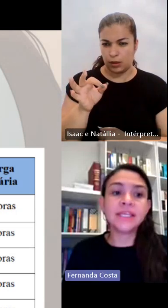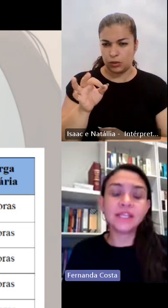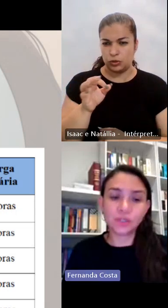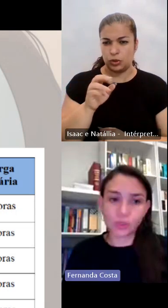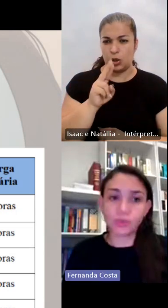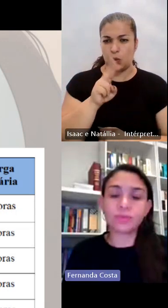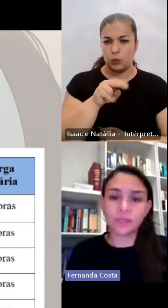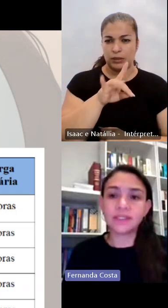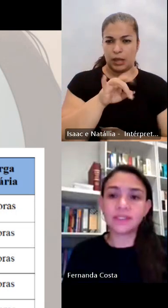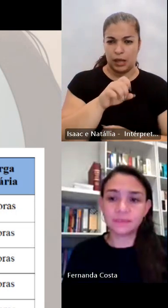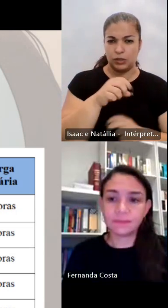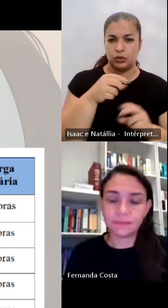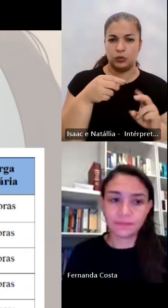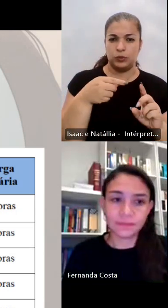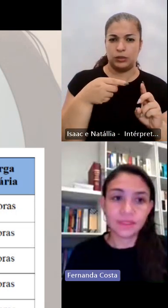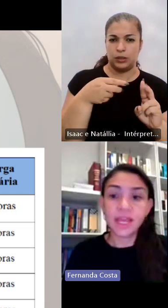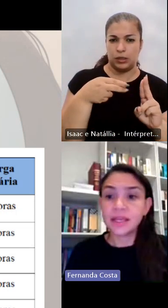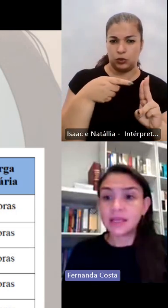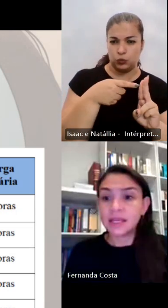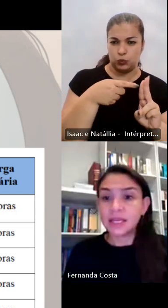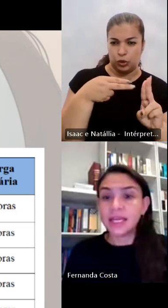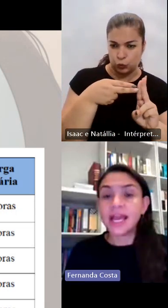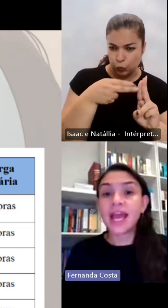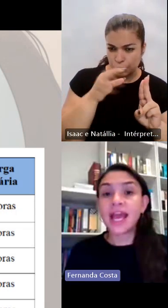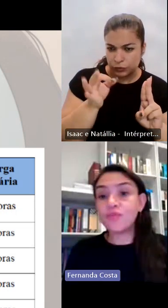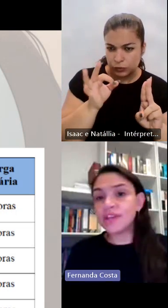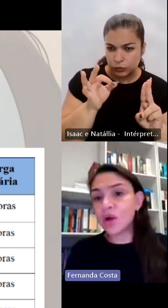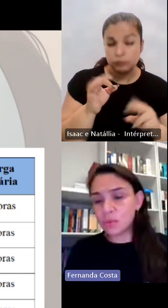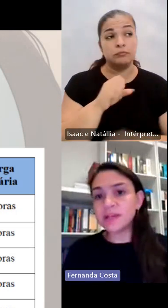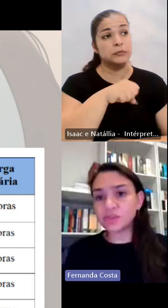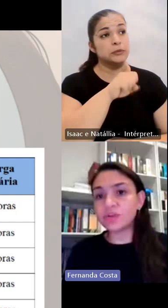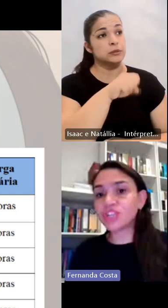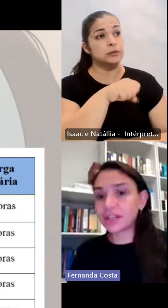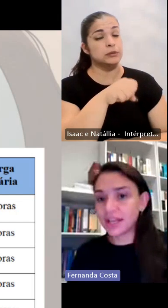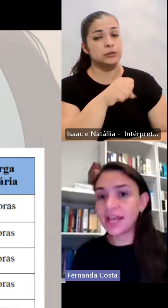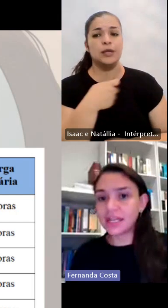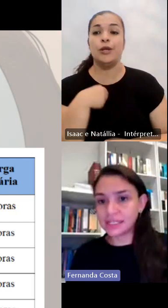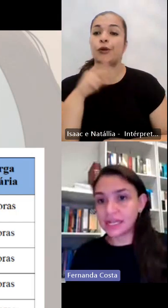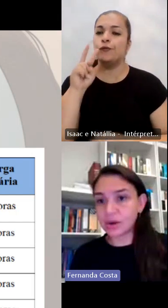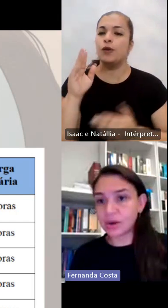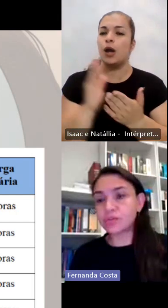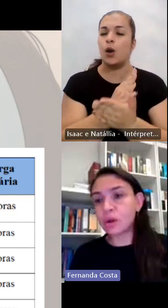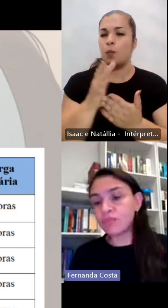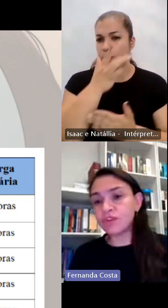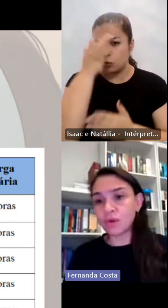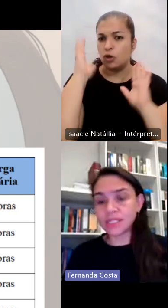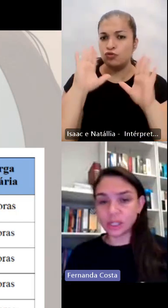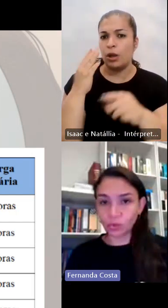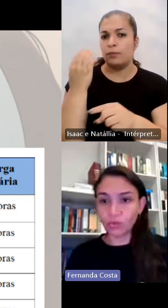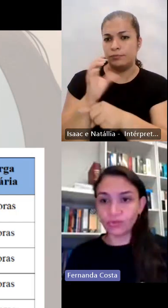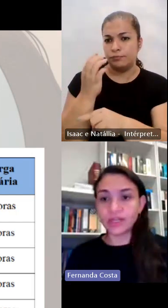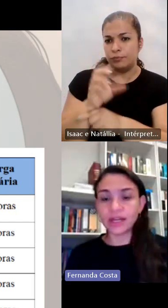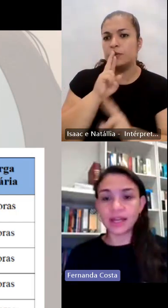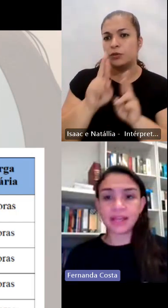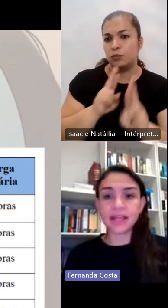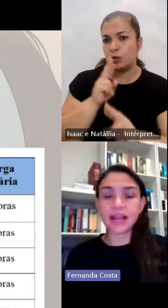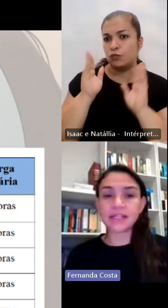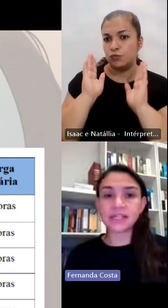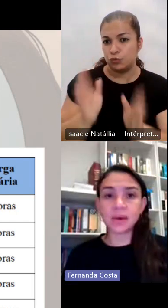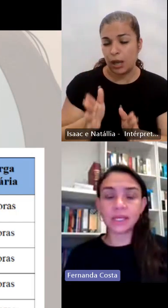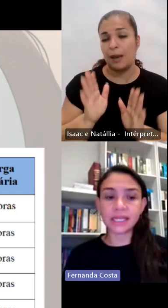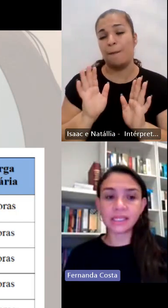2? Isso. Ah, tá. Era só para eu ter certeza se eu tô Eu olhando vi que certo. algumas pessoas já até realizaram, mas como ficou essa dúvida